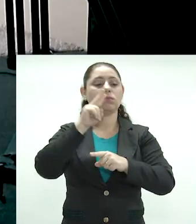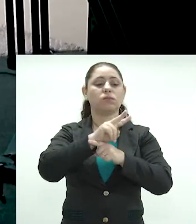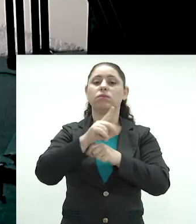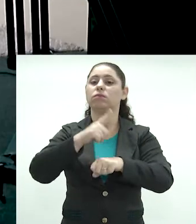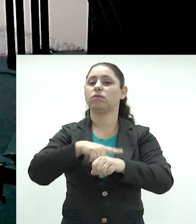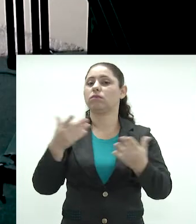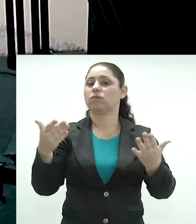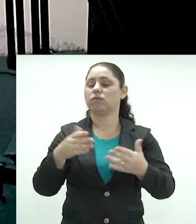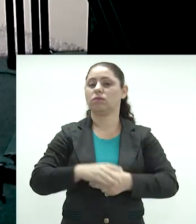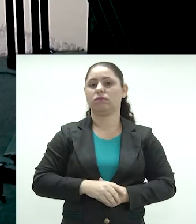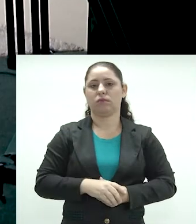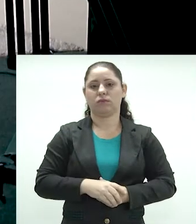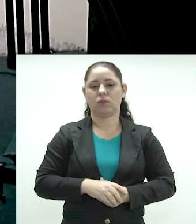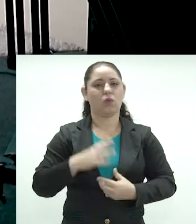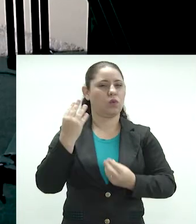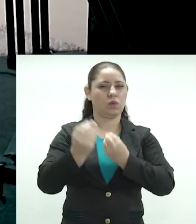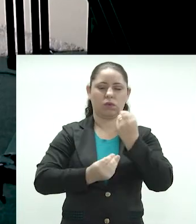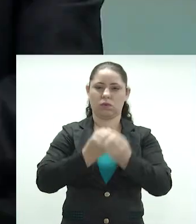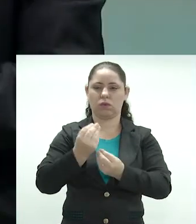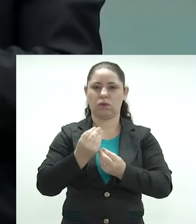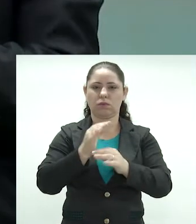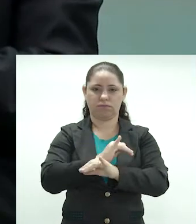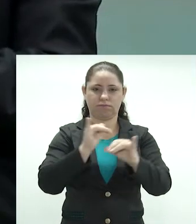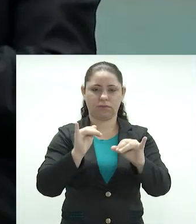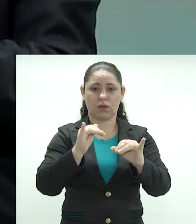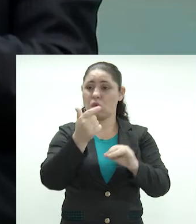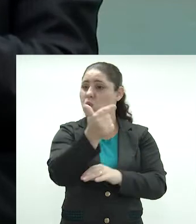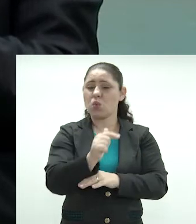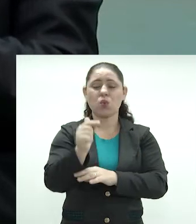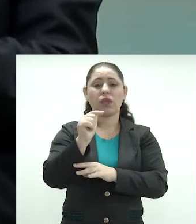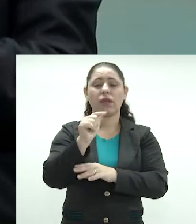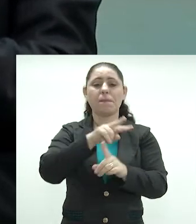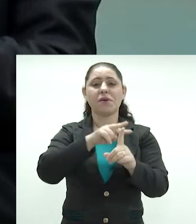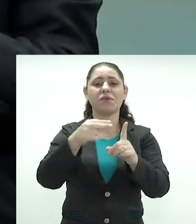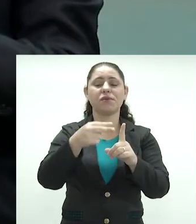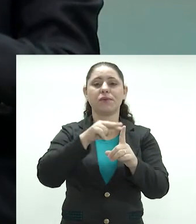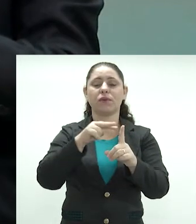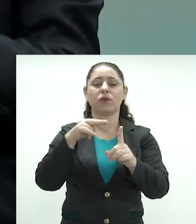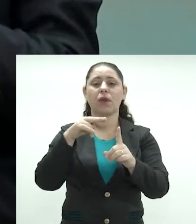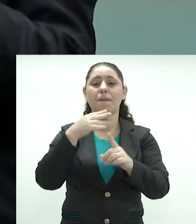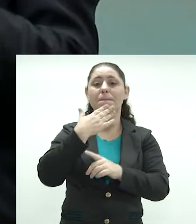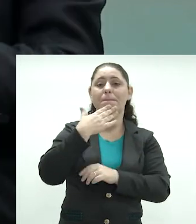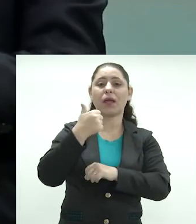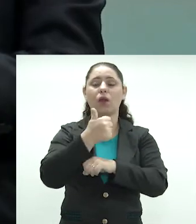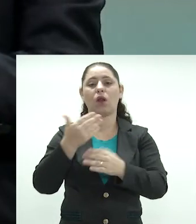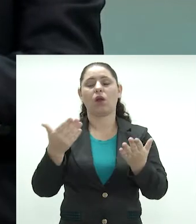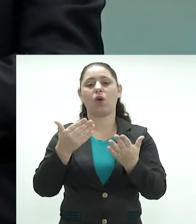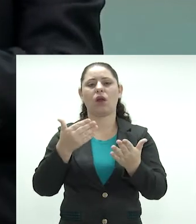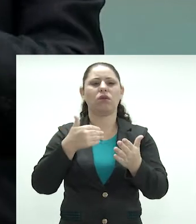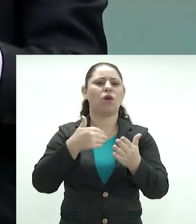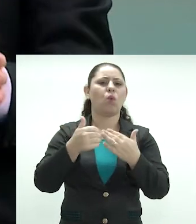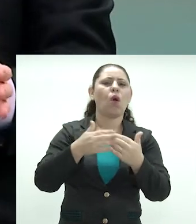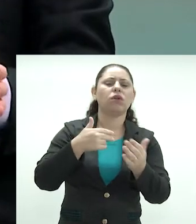possamos monitorar esse momento agora, que, como disse, não há uma perspectiva imediata de